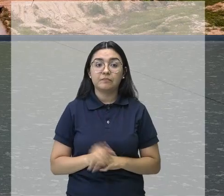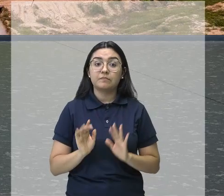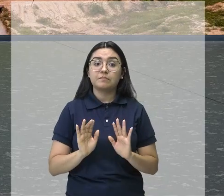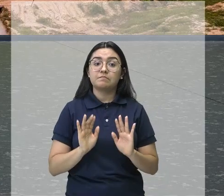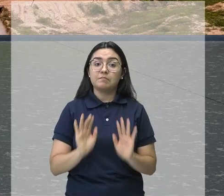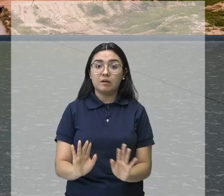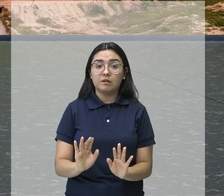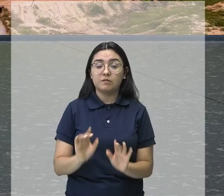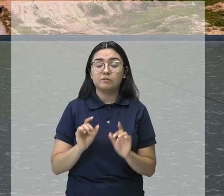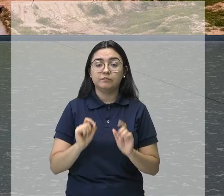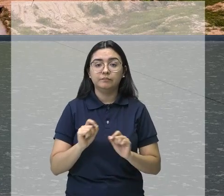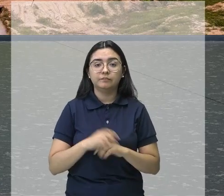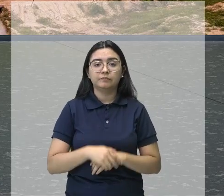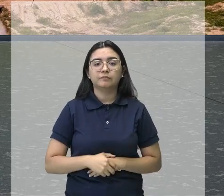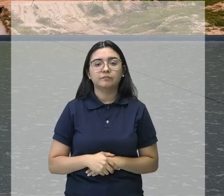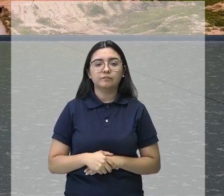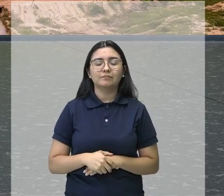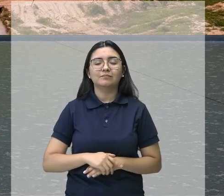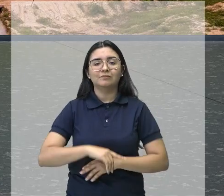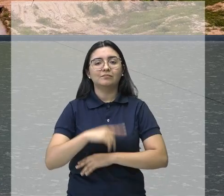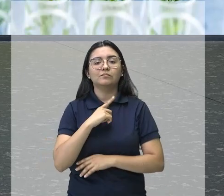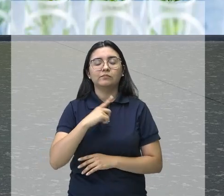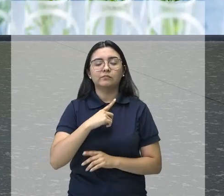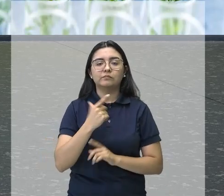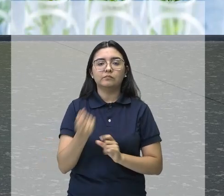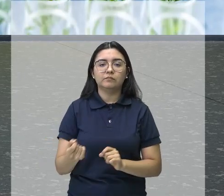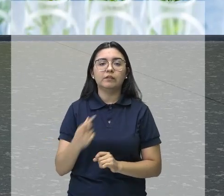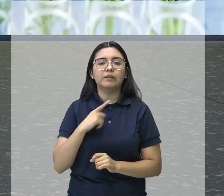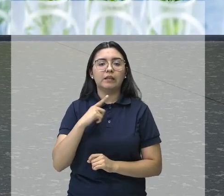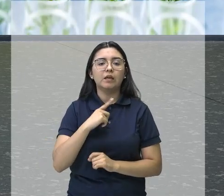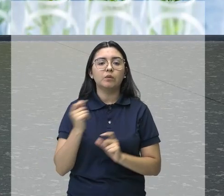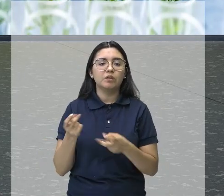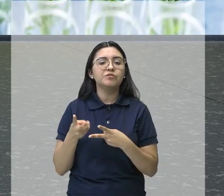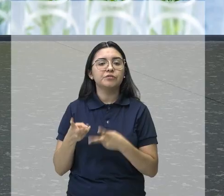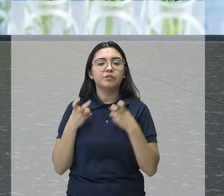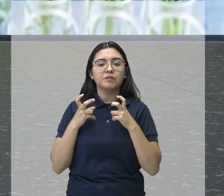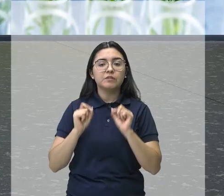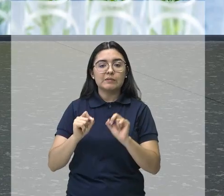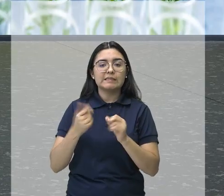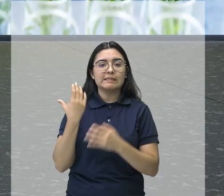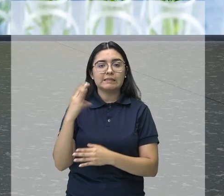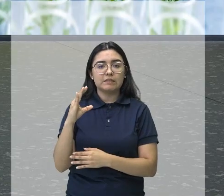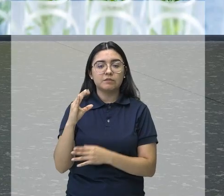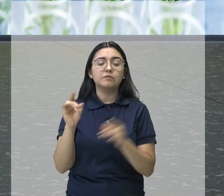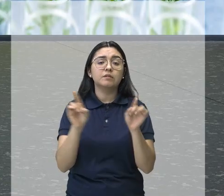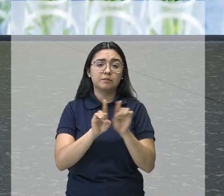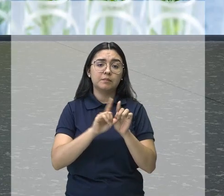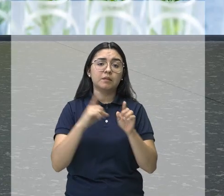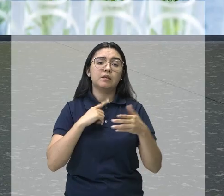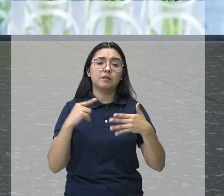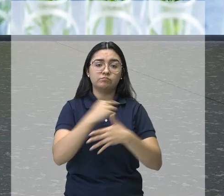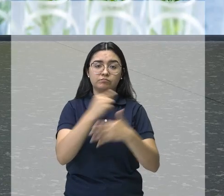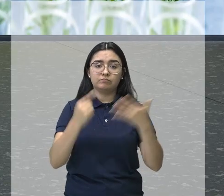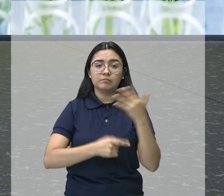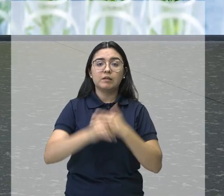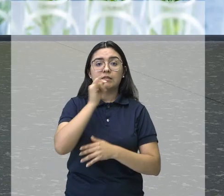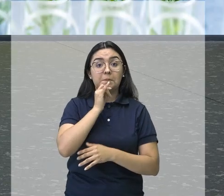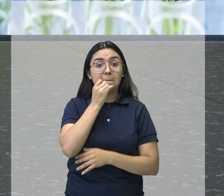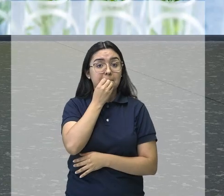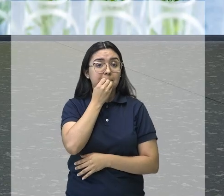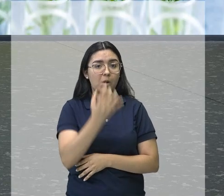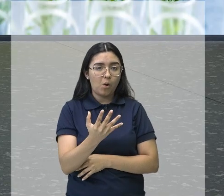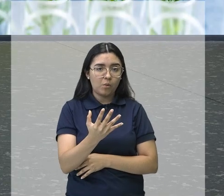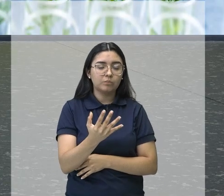outro lado, o extrativismo científico também tem alguns exemplos que são